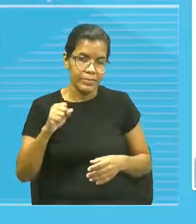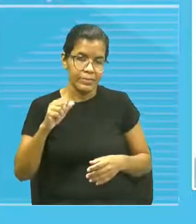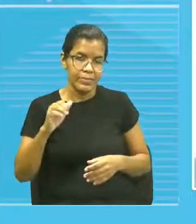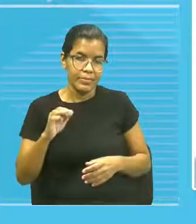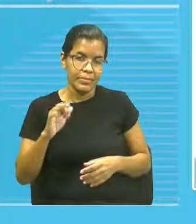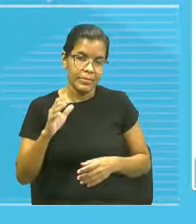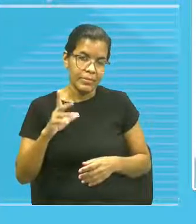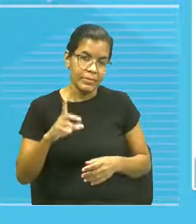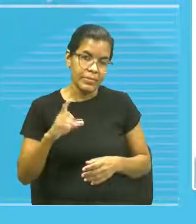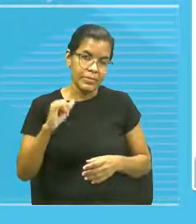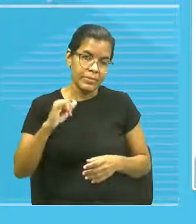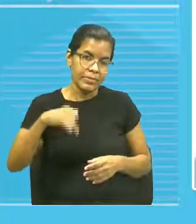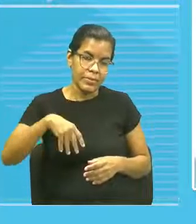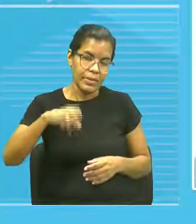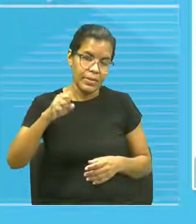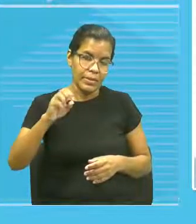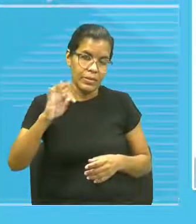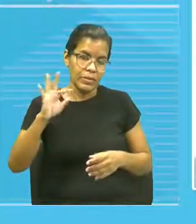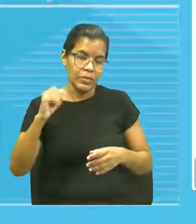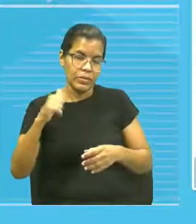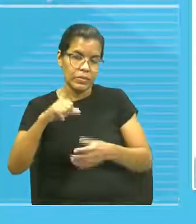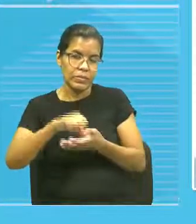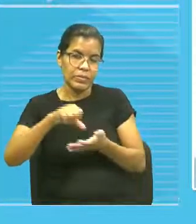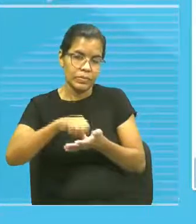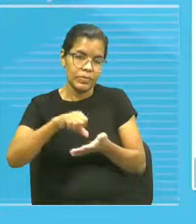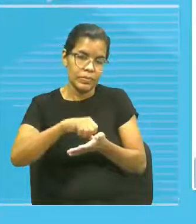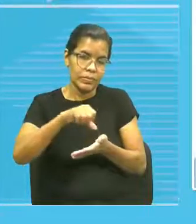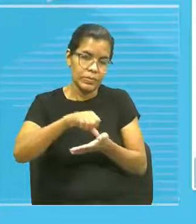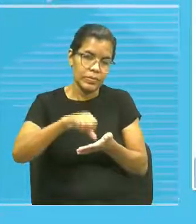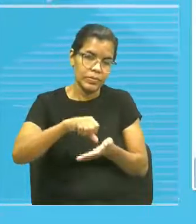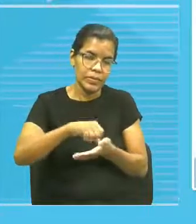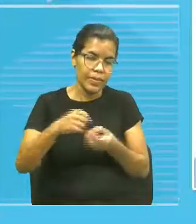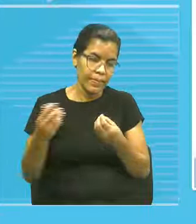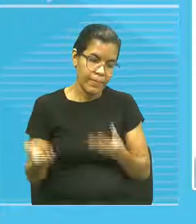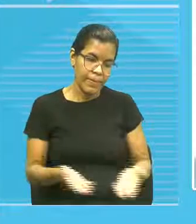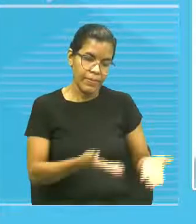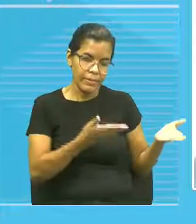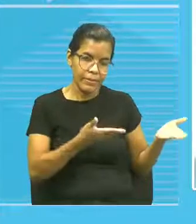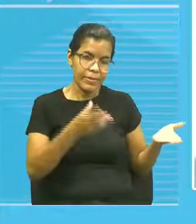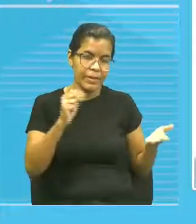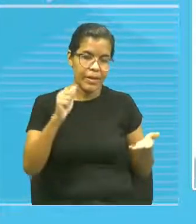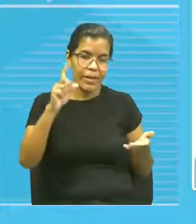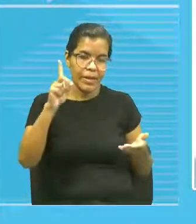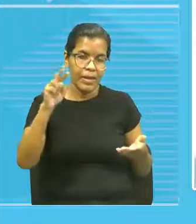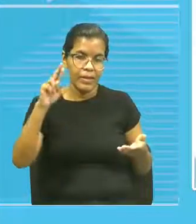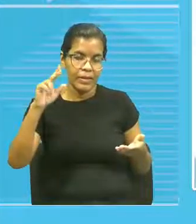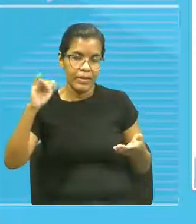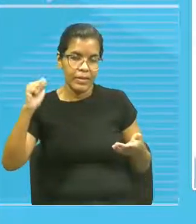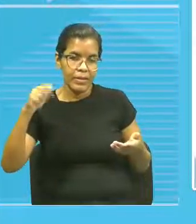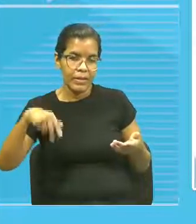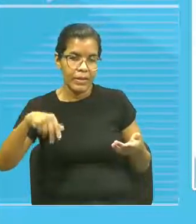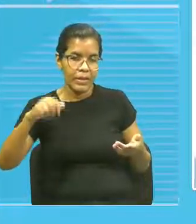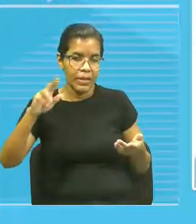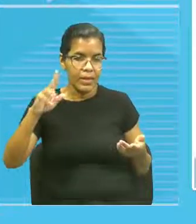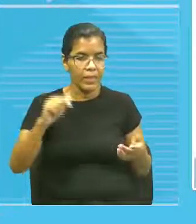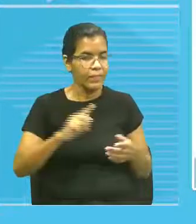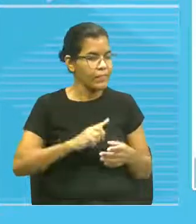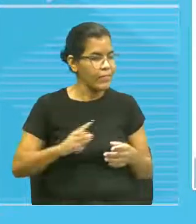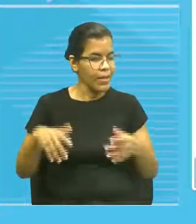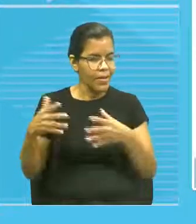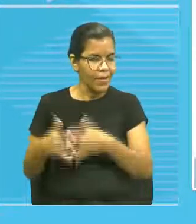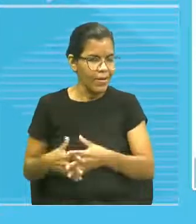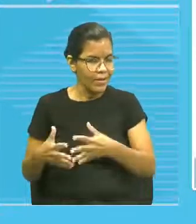bem, seja bem-vindo. O segundo ano B está aqui em peso. Seja bem-vinda, viu, Adriana? Por favor, não atrapalhe a aula.